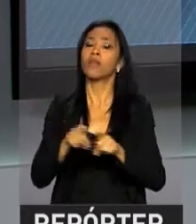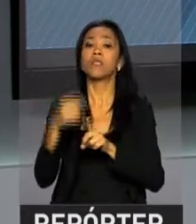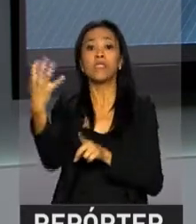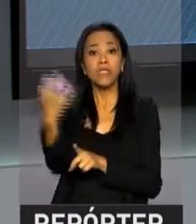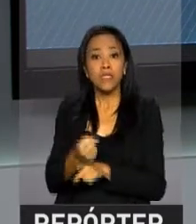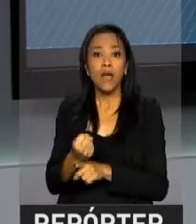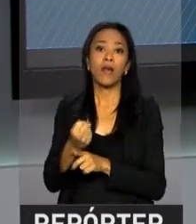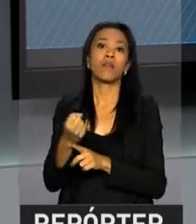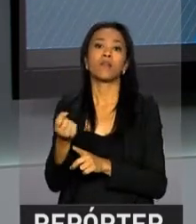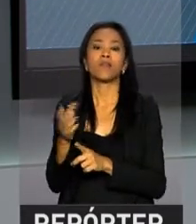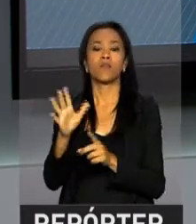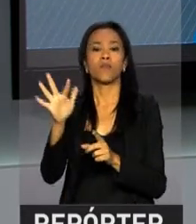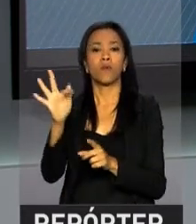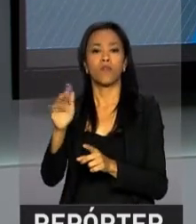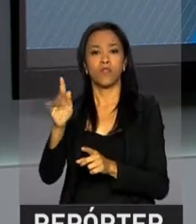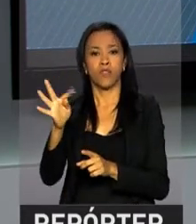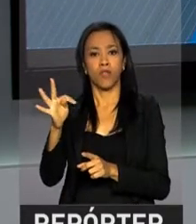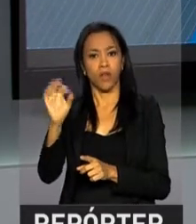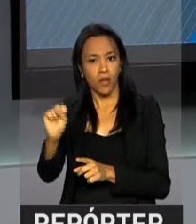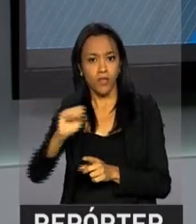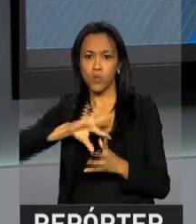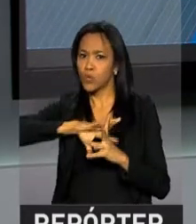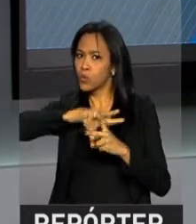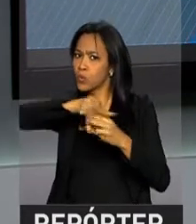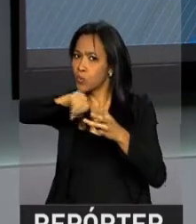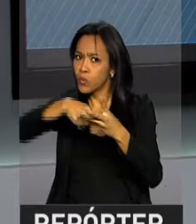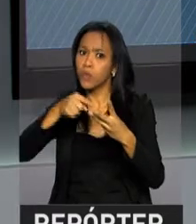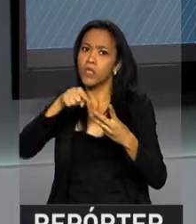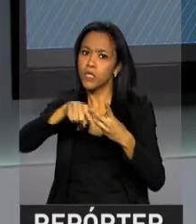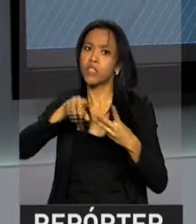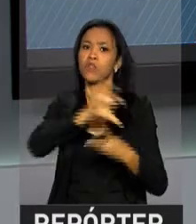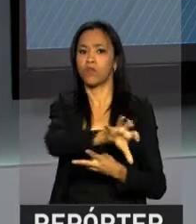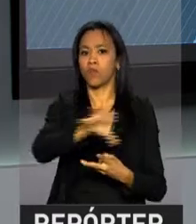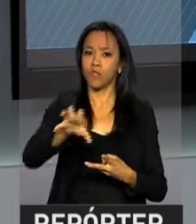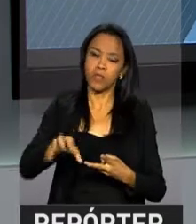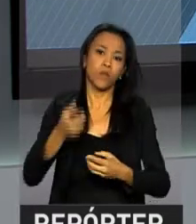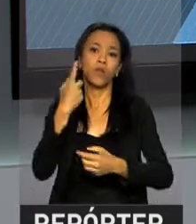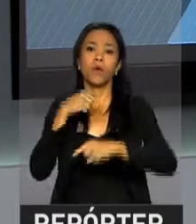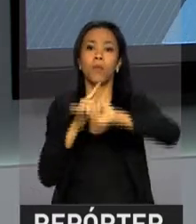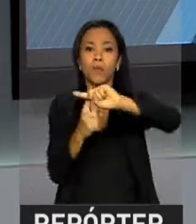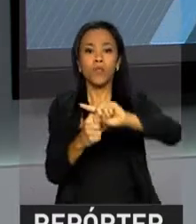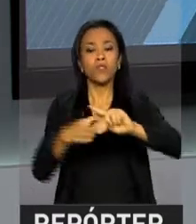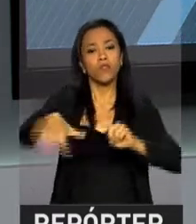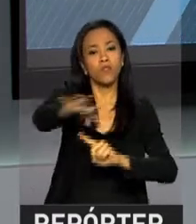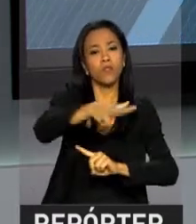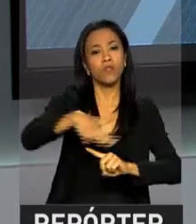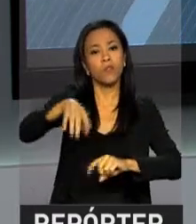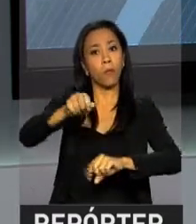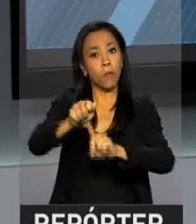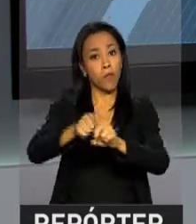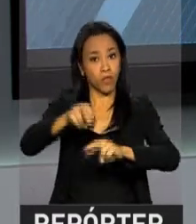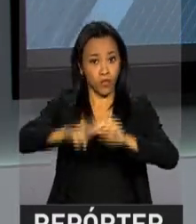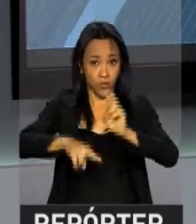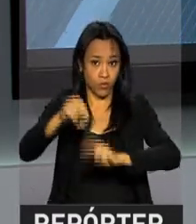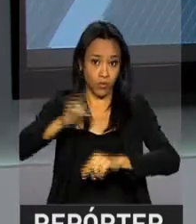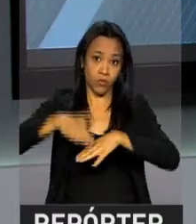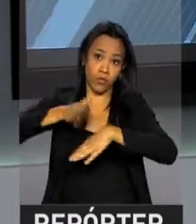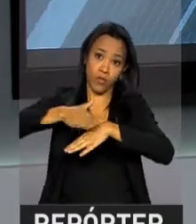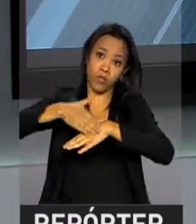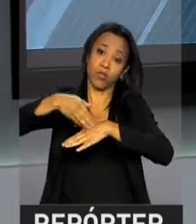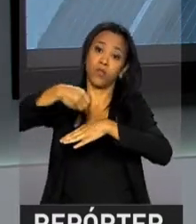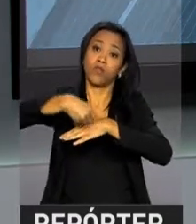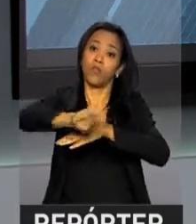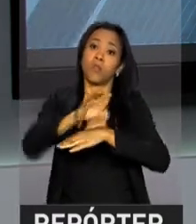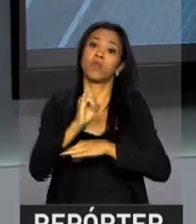contas inativas do fgts tudo isso impactou positivamente no varejo no mês de junho segundo o ibge é o